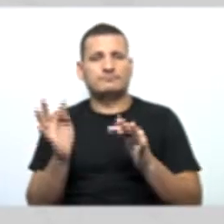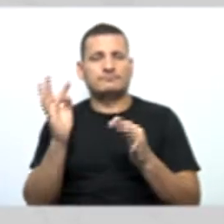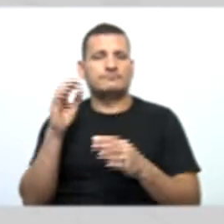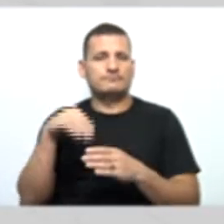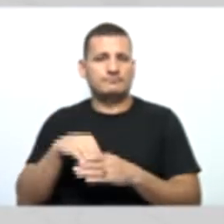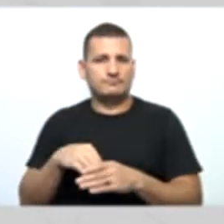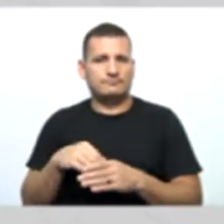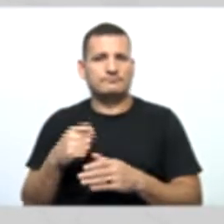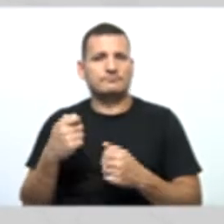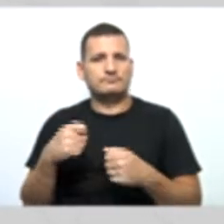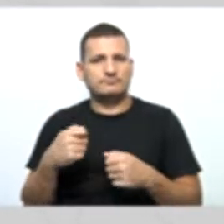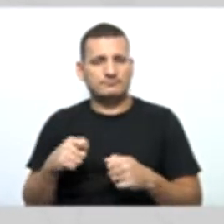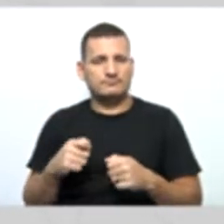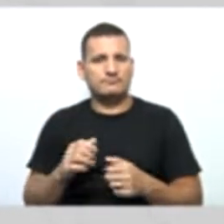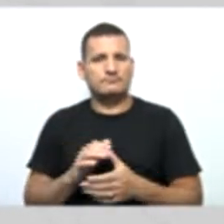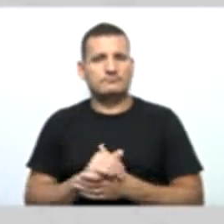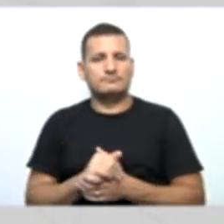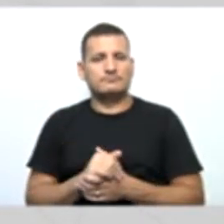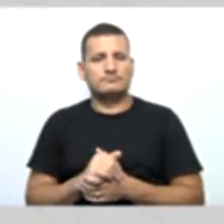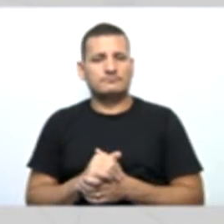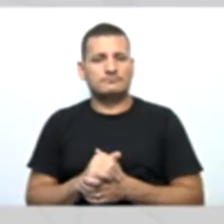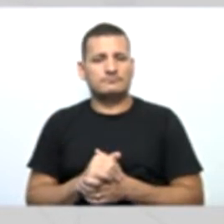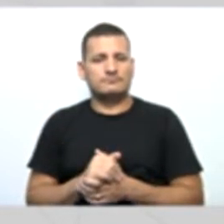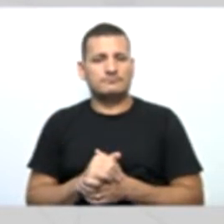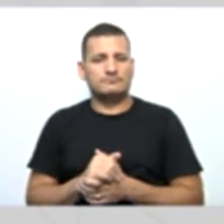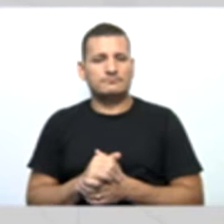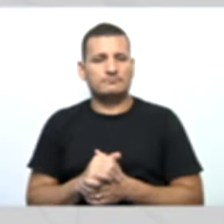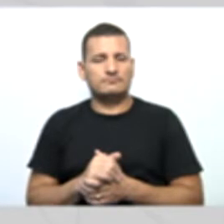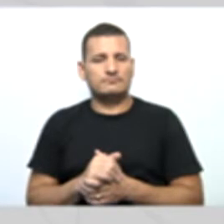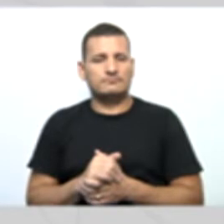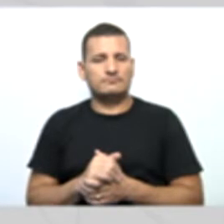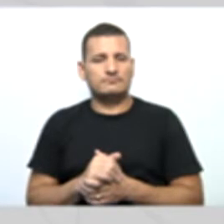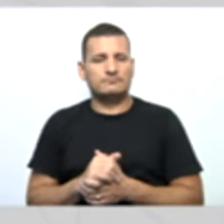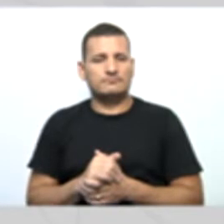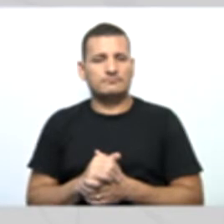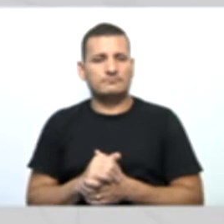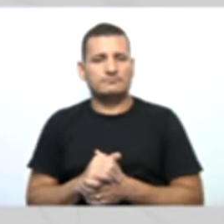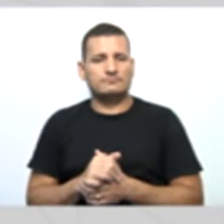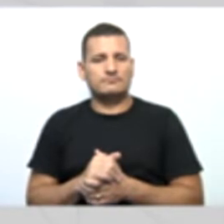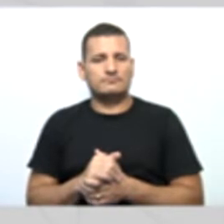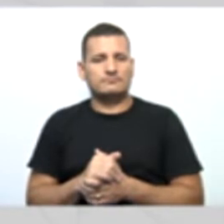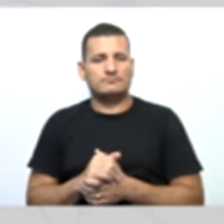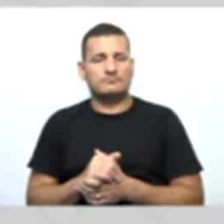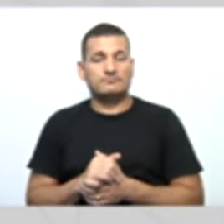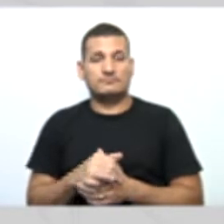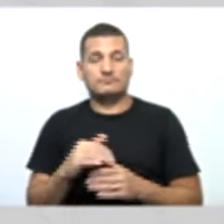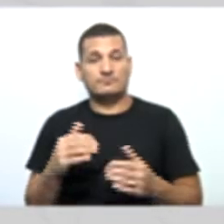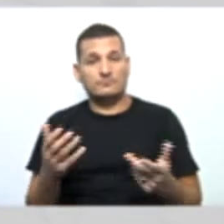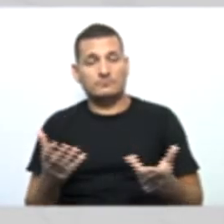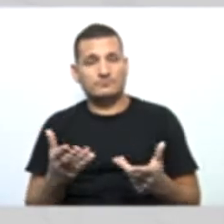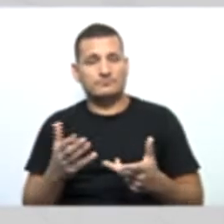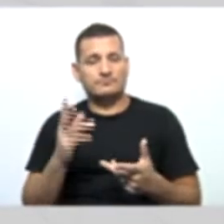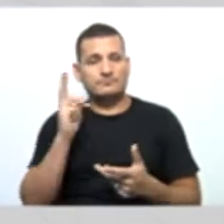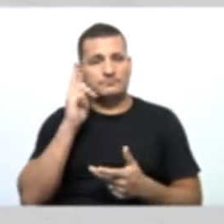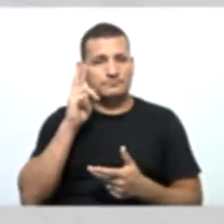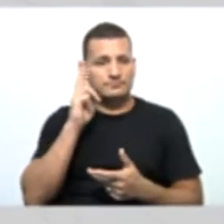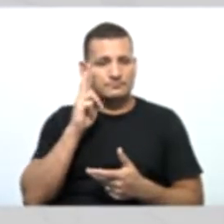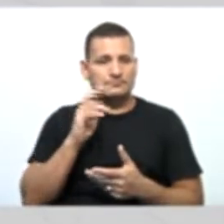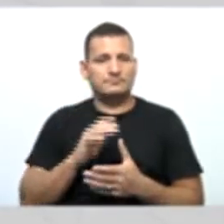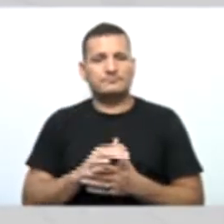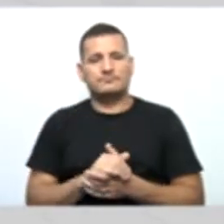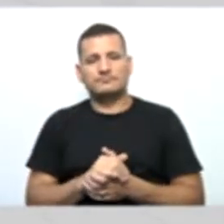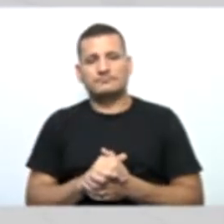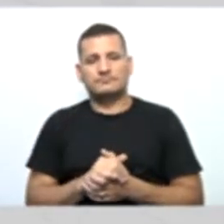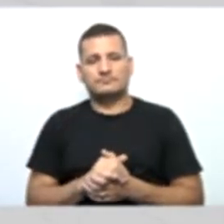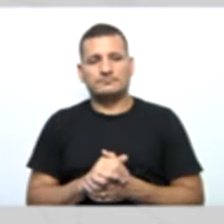difícil. Muito difícil, né? Vamos lá, então aqui, ó, um pouco da história, continuando. No passado,